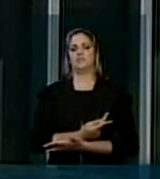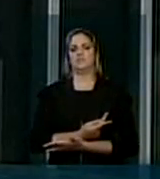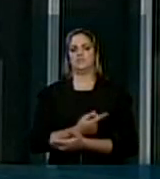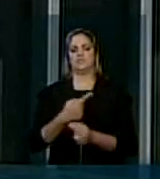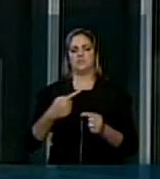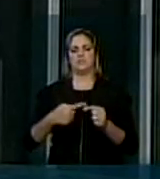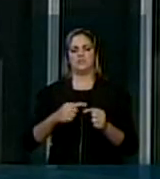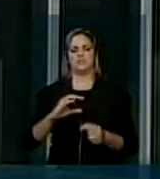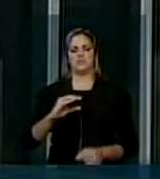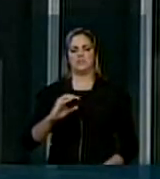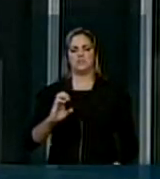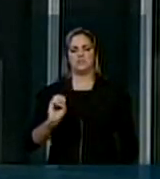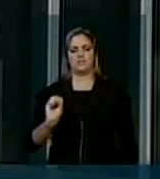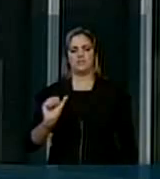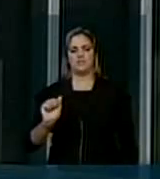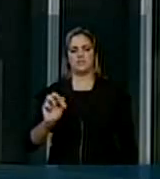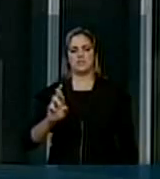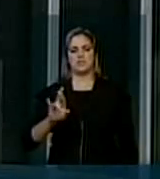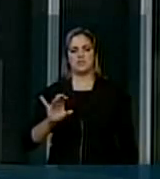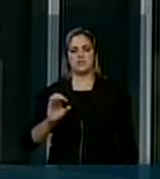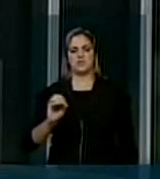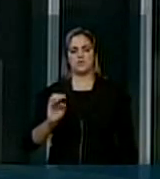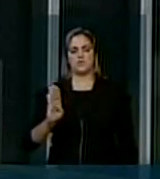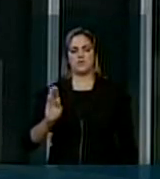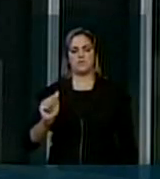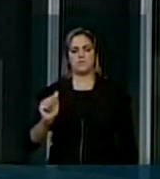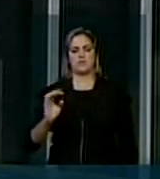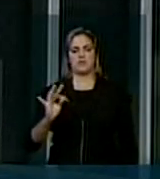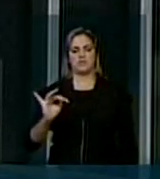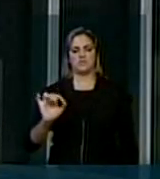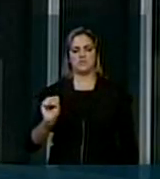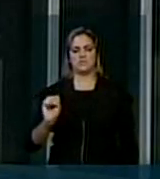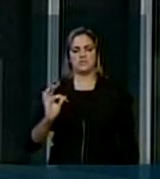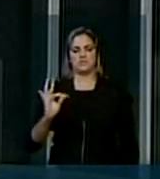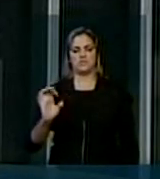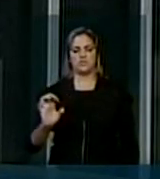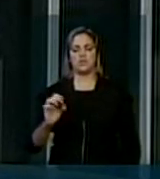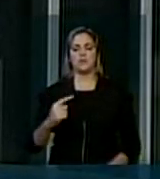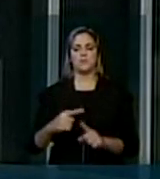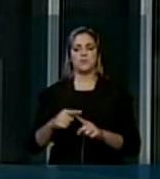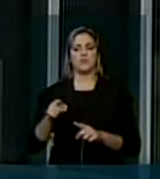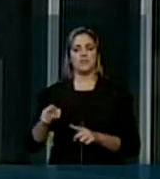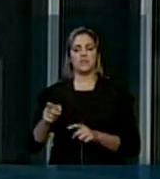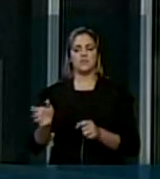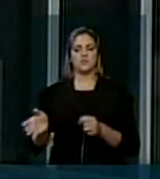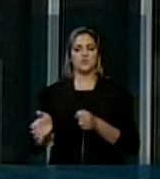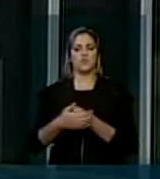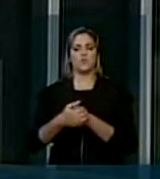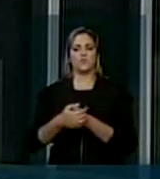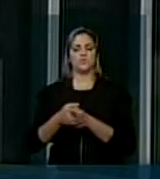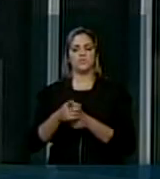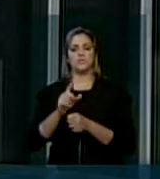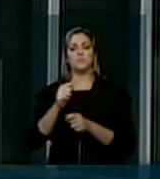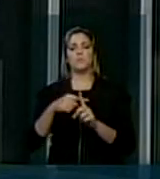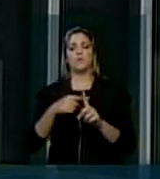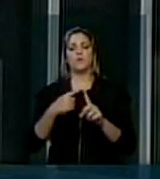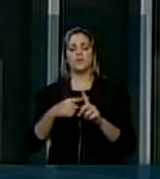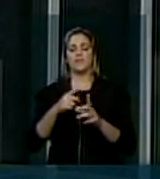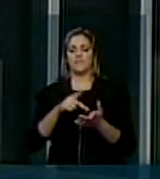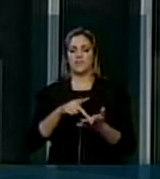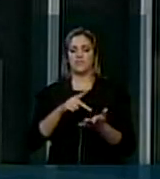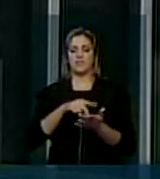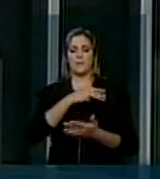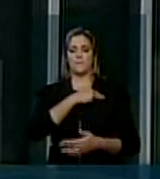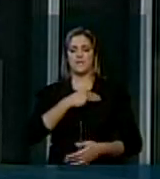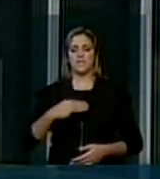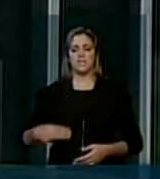Cesare Battisti, quando ele foi escondido pelas togas dos nossos ministros e